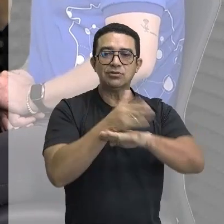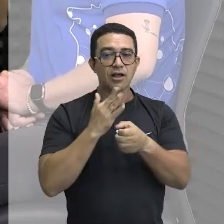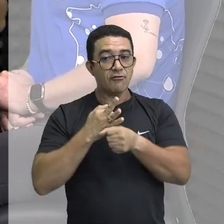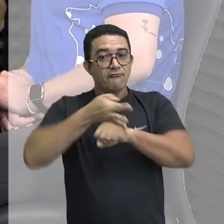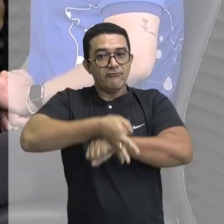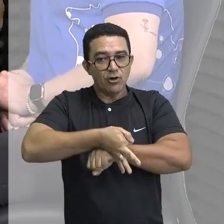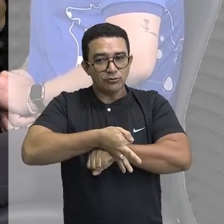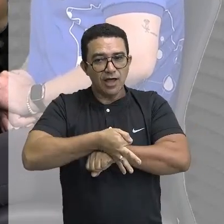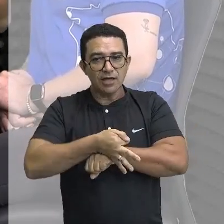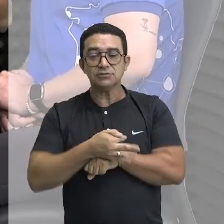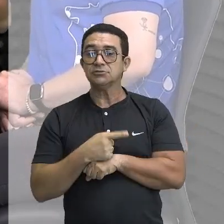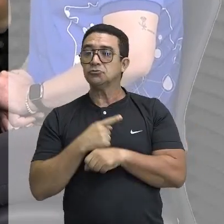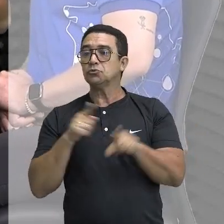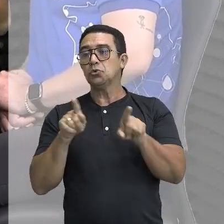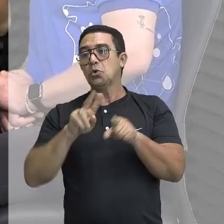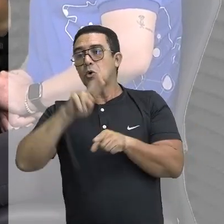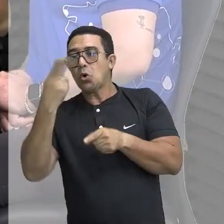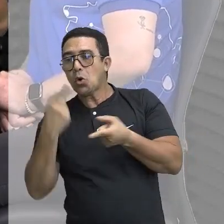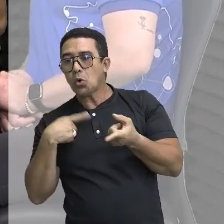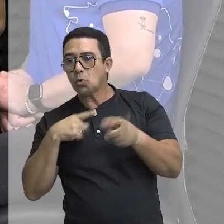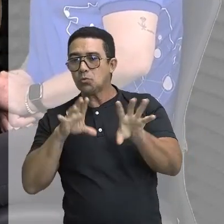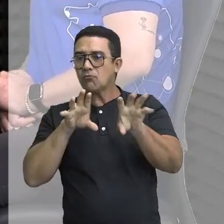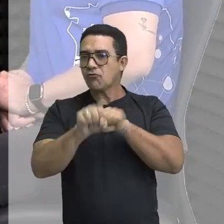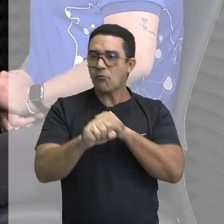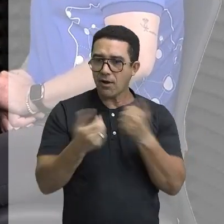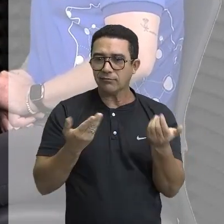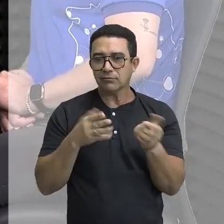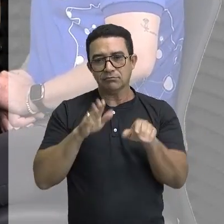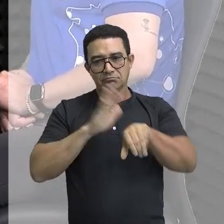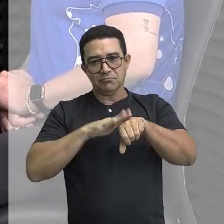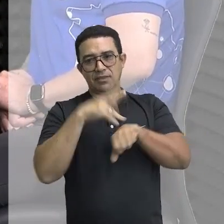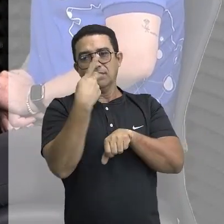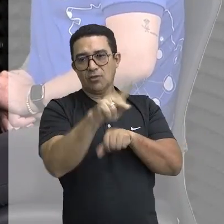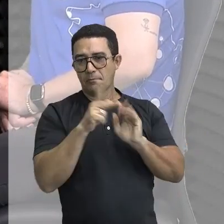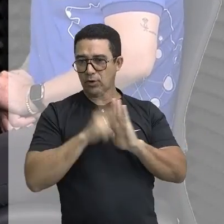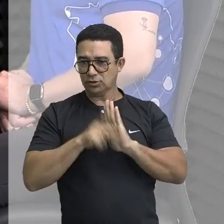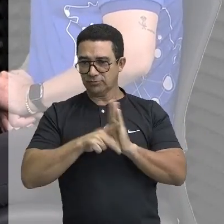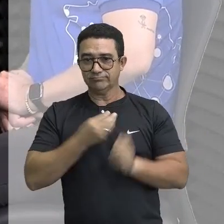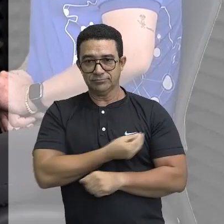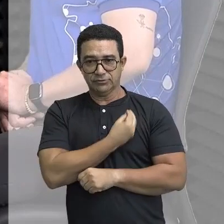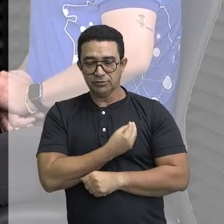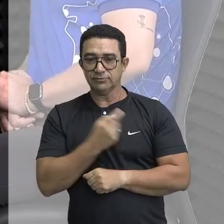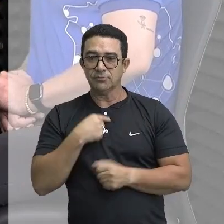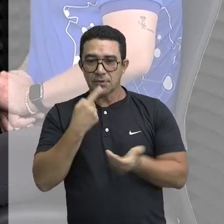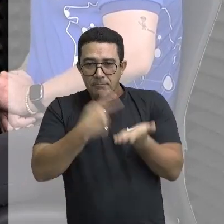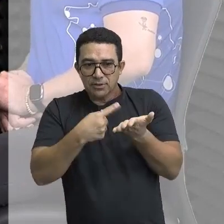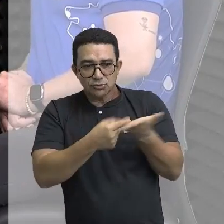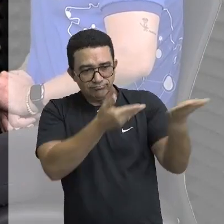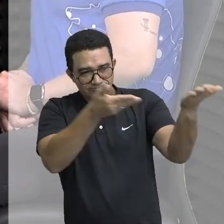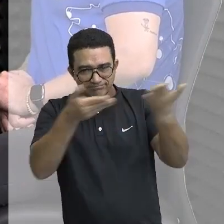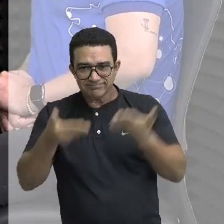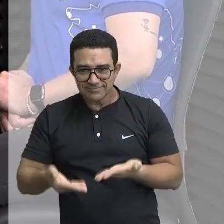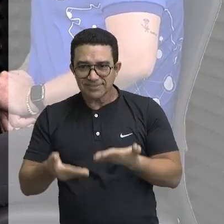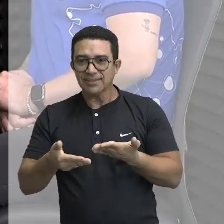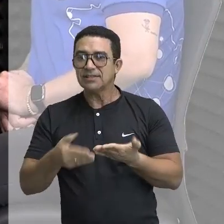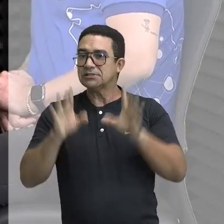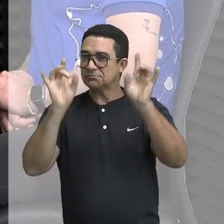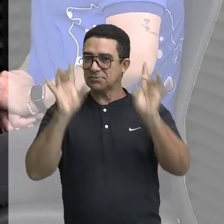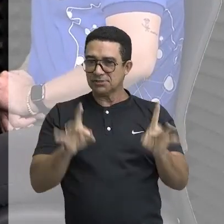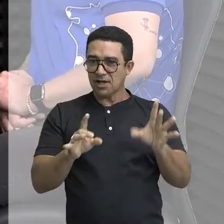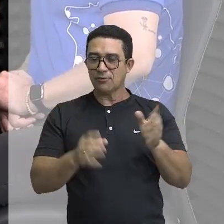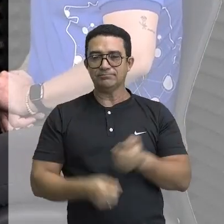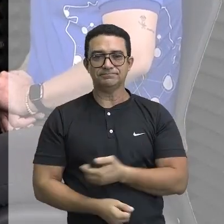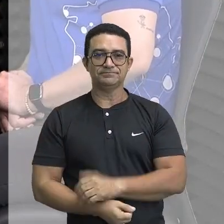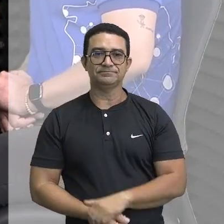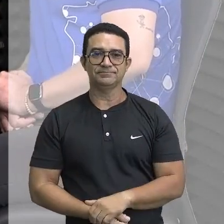quando conseguir concluir uma etapa do seu projeto de vida, né? A gente tem aqui um convidado especial que ele mesmo vai se apresentar. Pode se apresentar,